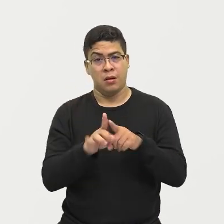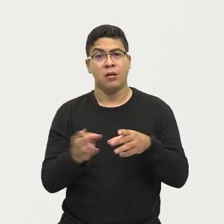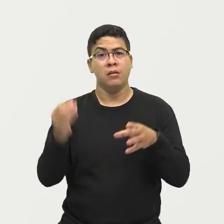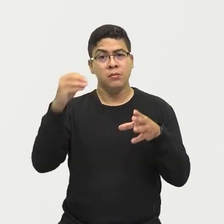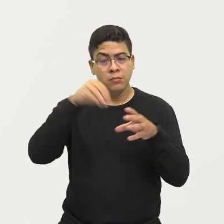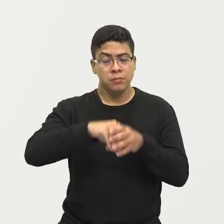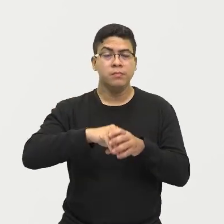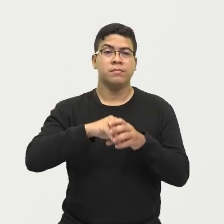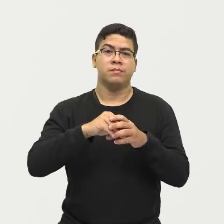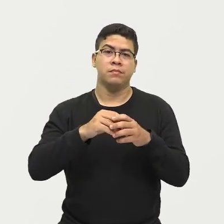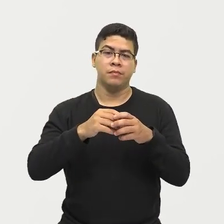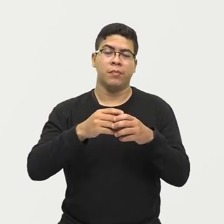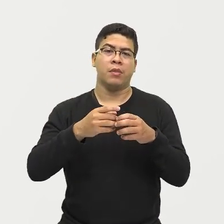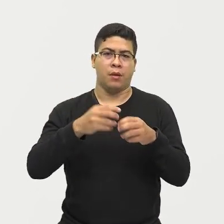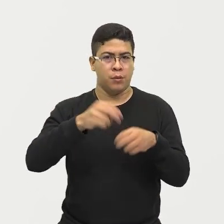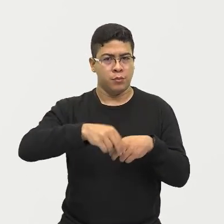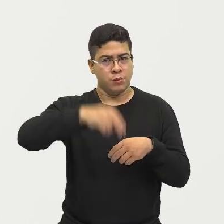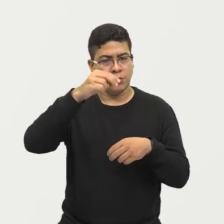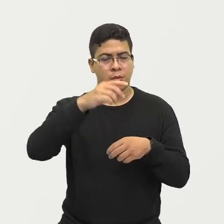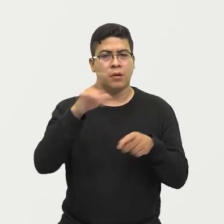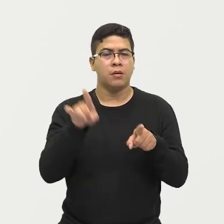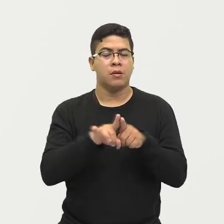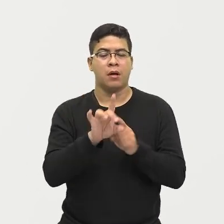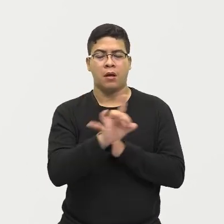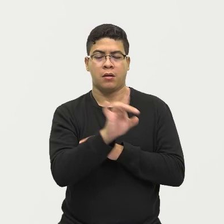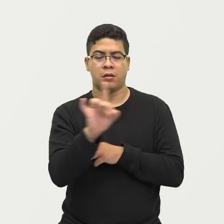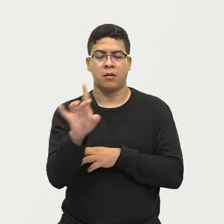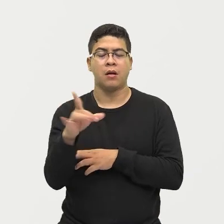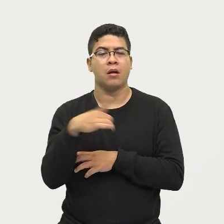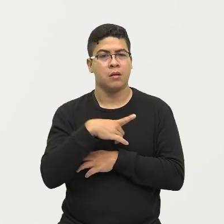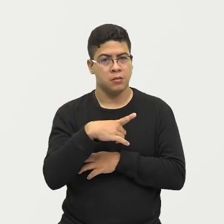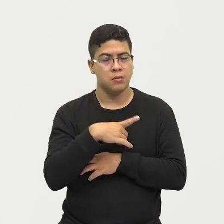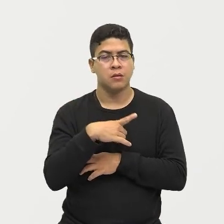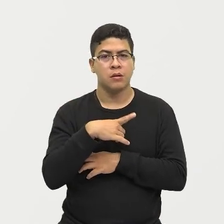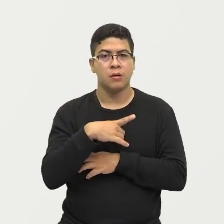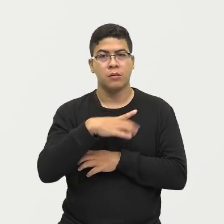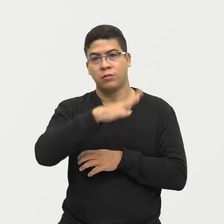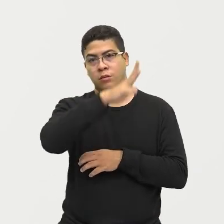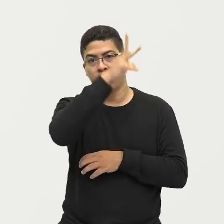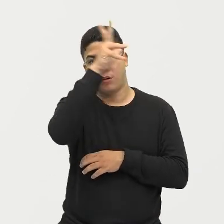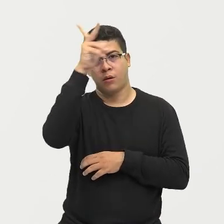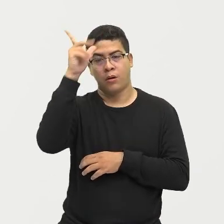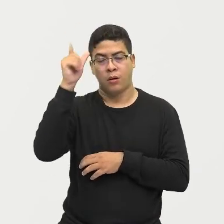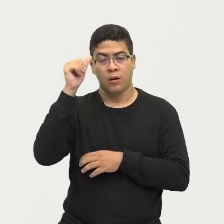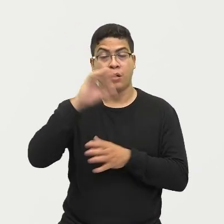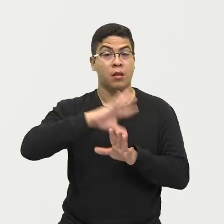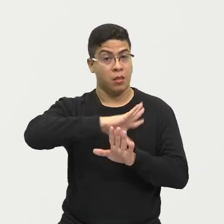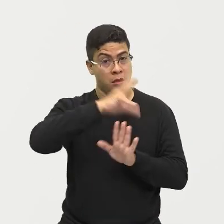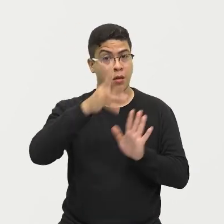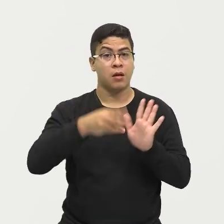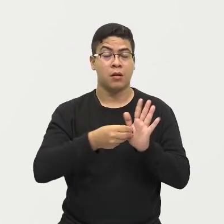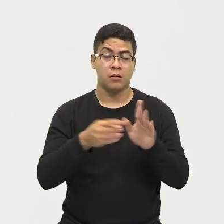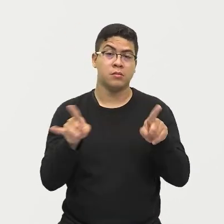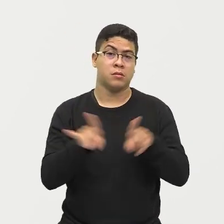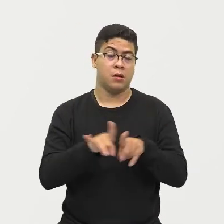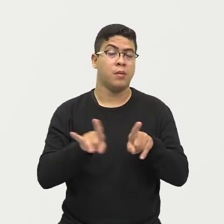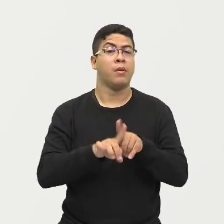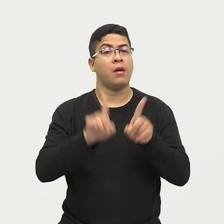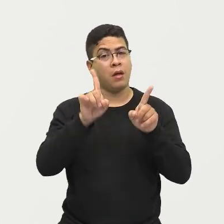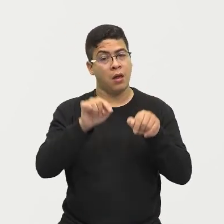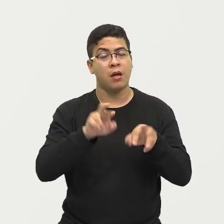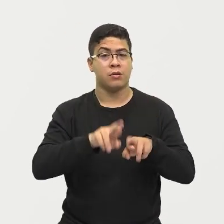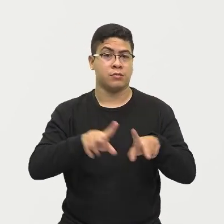própria região, o modo de falar em cada local do nosso Amazonas, da nossa Amazônia, é diferente, não é